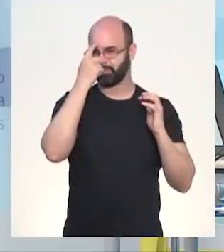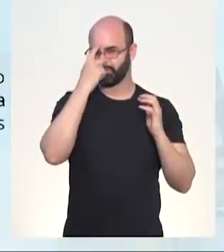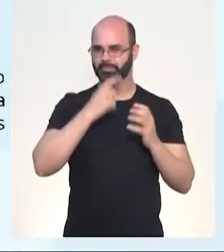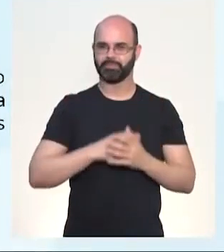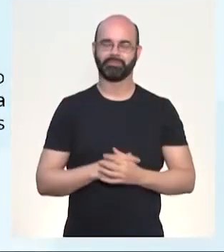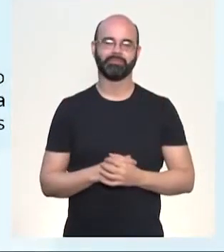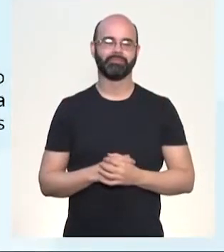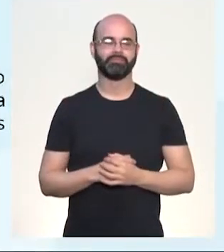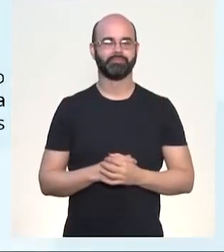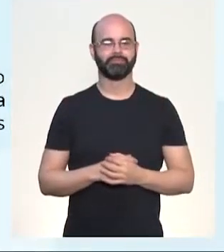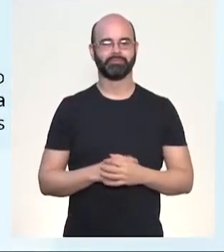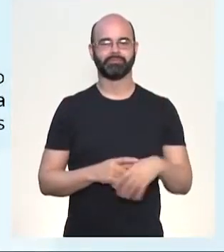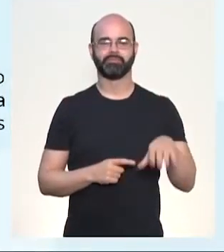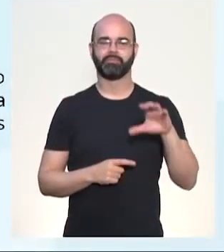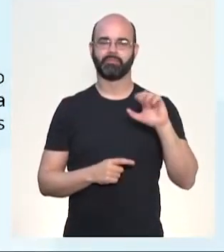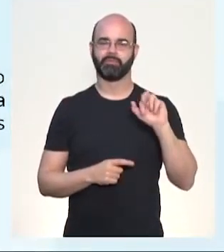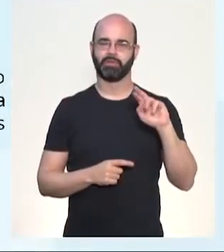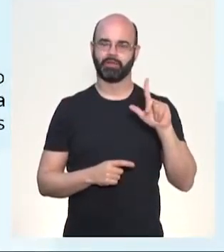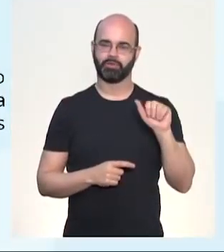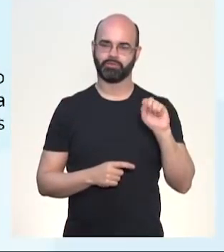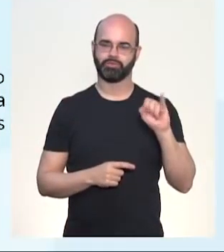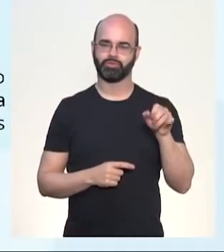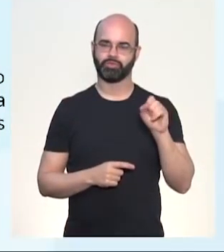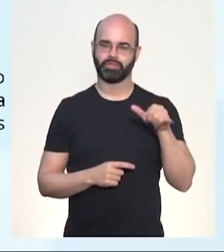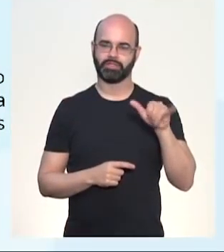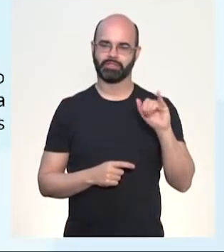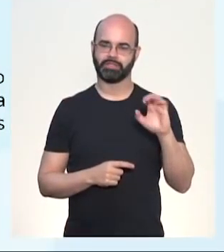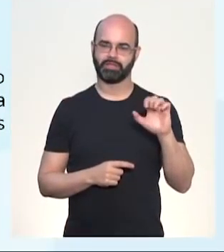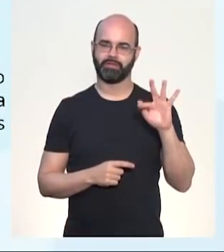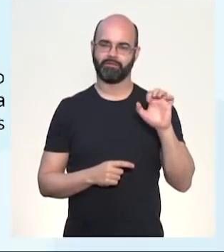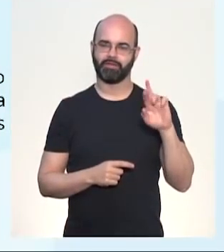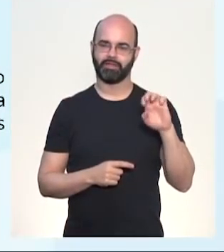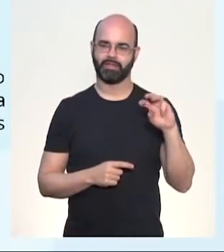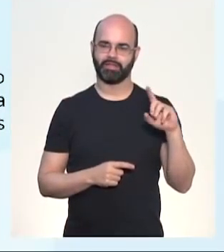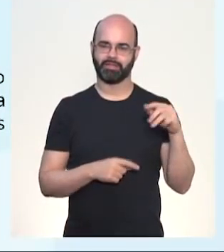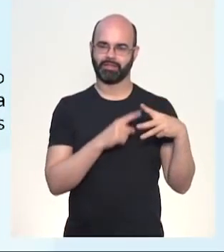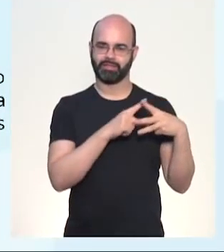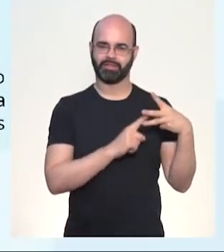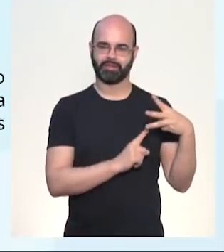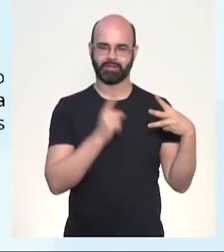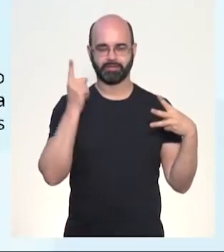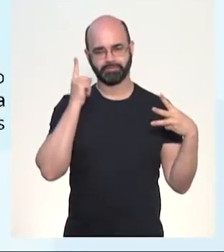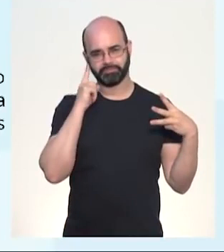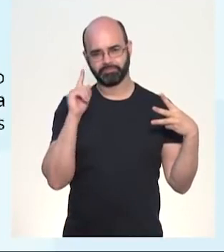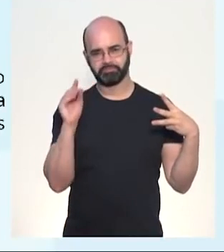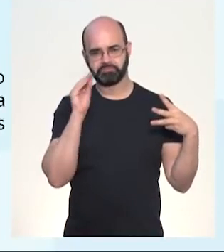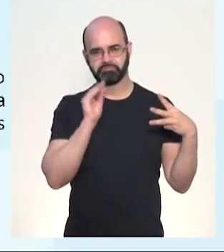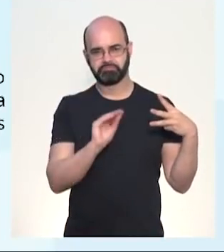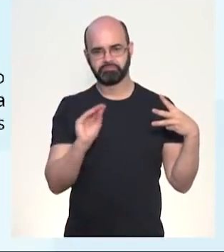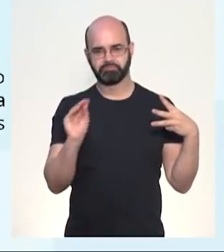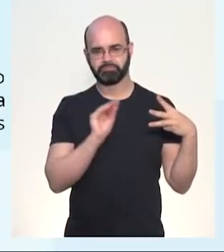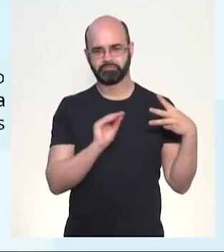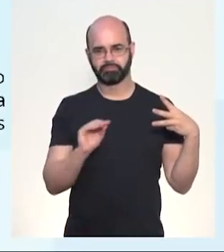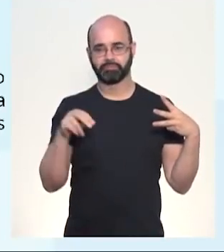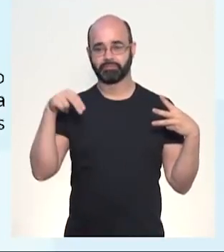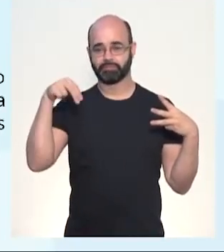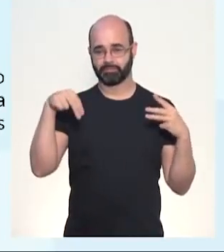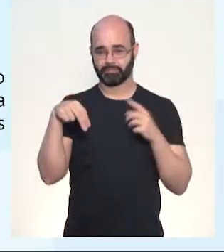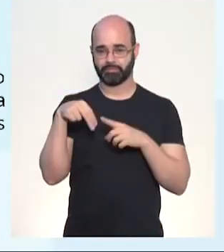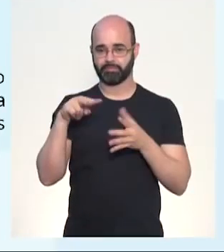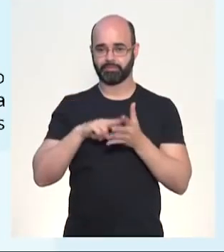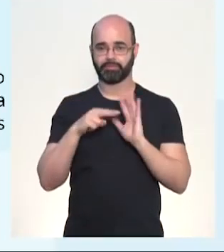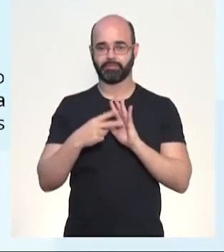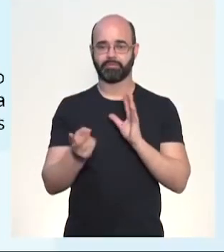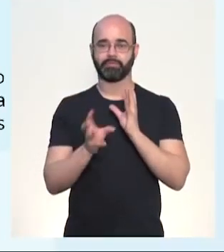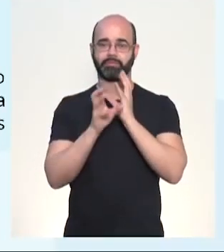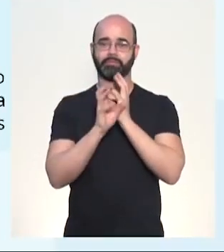o Carlos, a Joyce e a Fernanda encontraram as expressões algébricas, tá? E aí onde o N é o número de